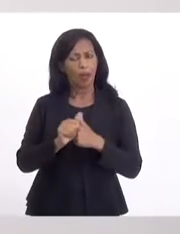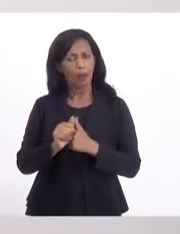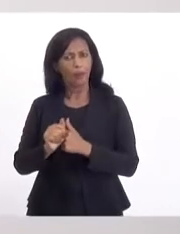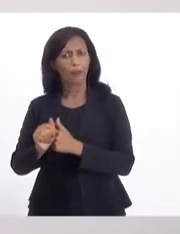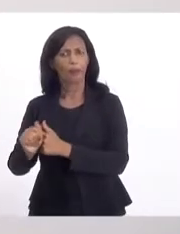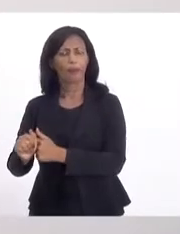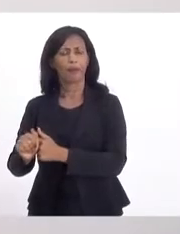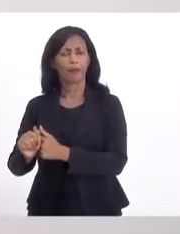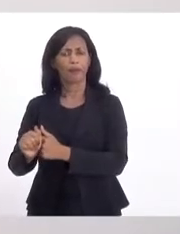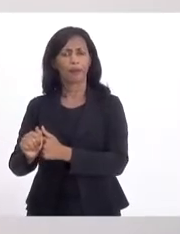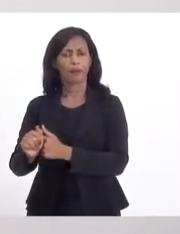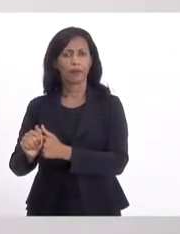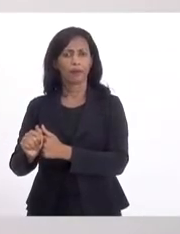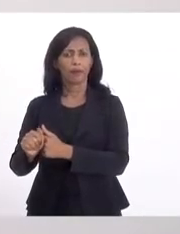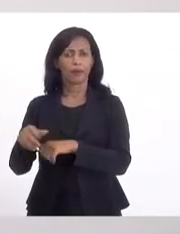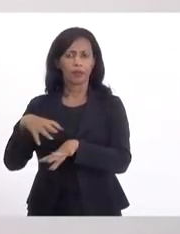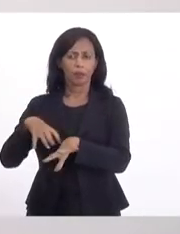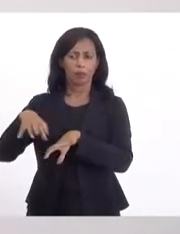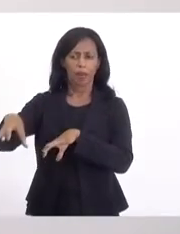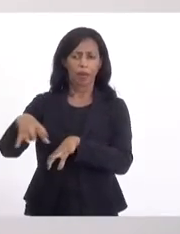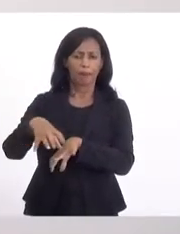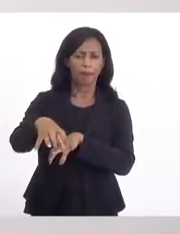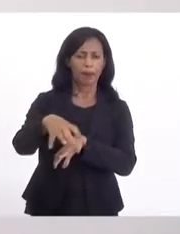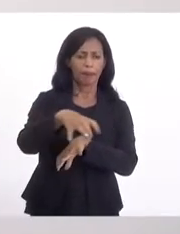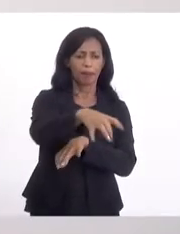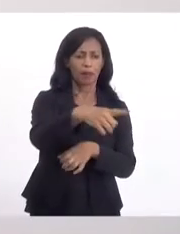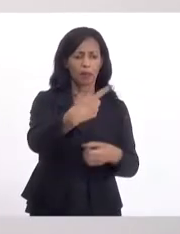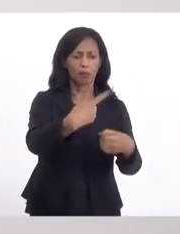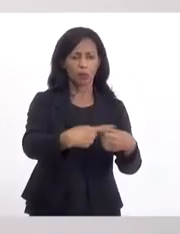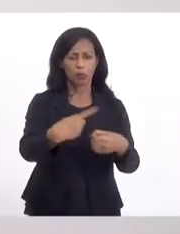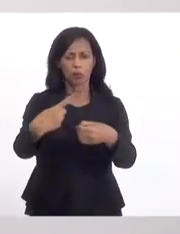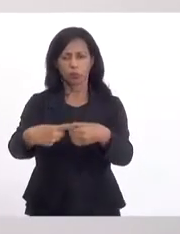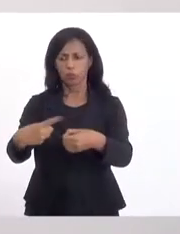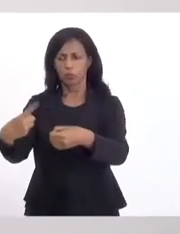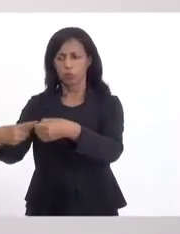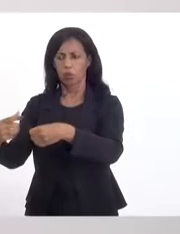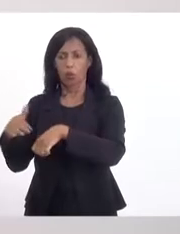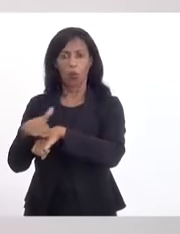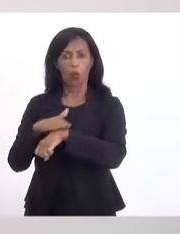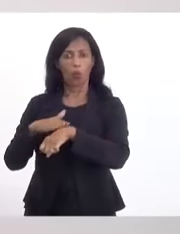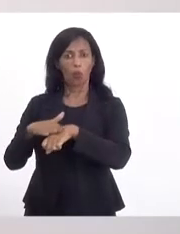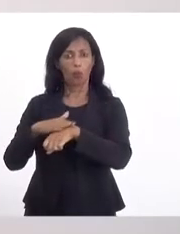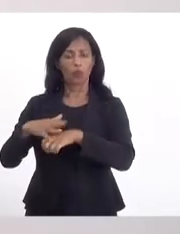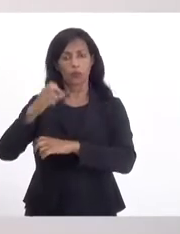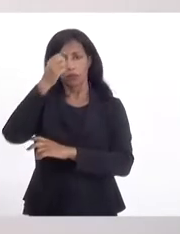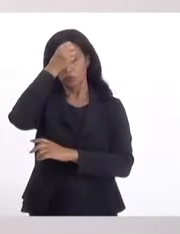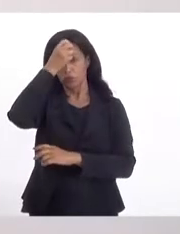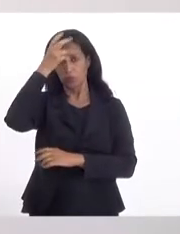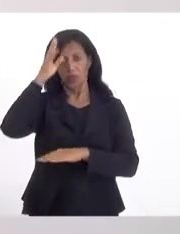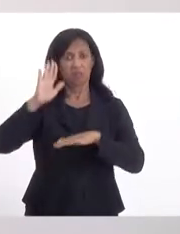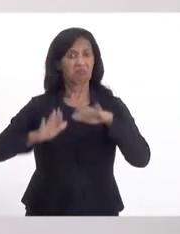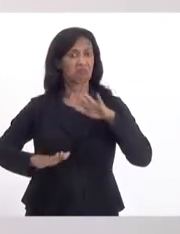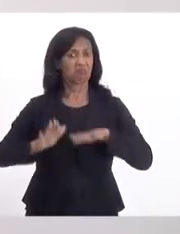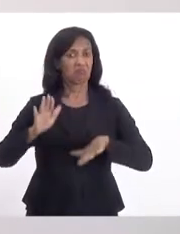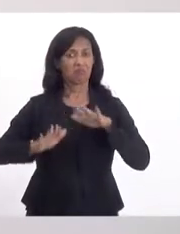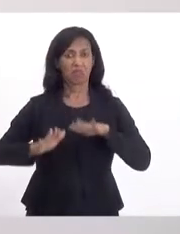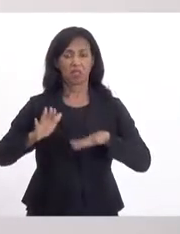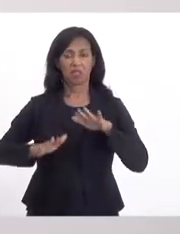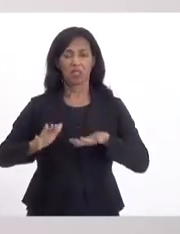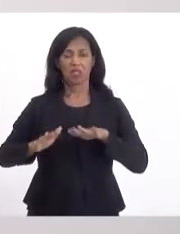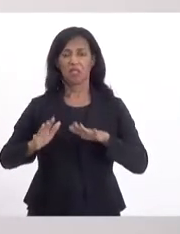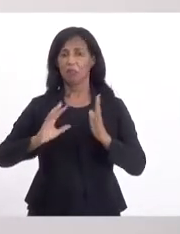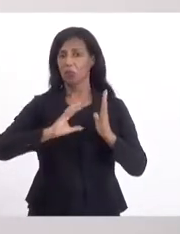acompanhar de município em município, conversando com os prefeitos, independente da